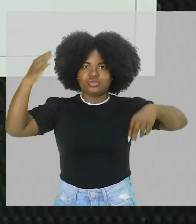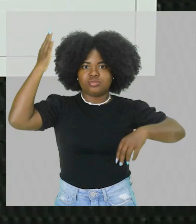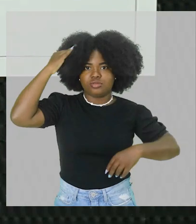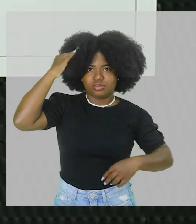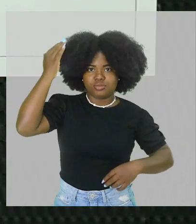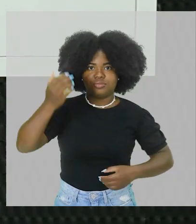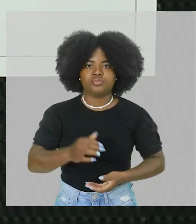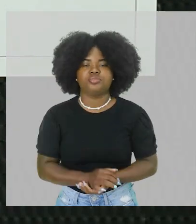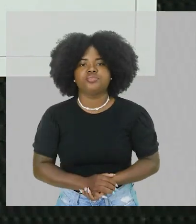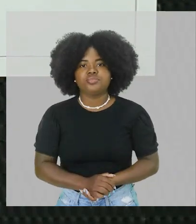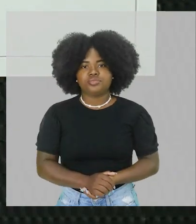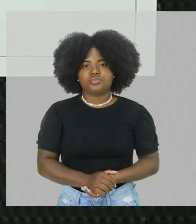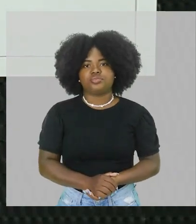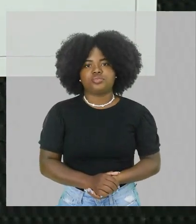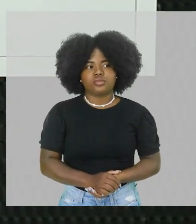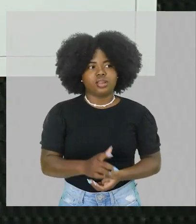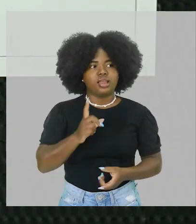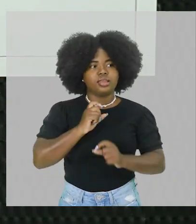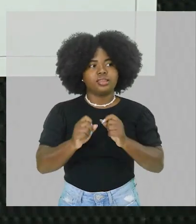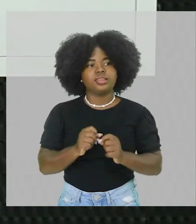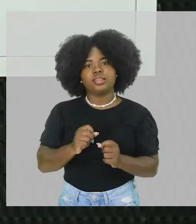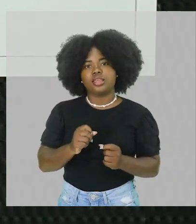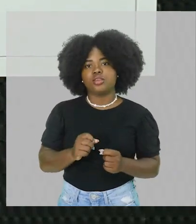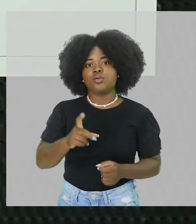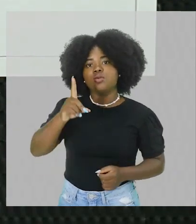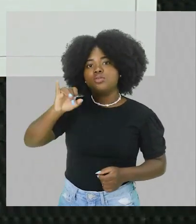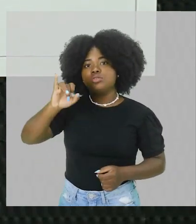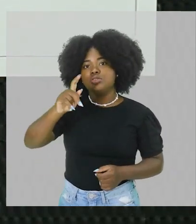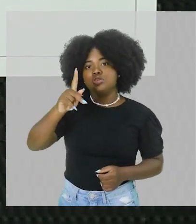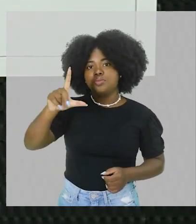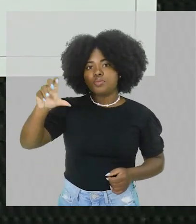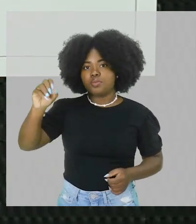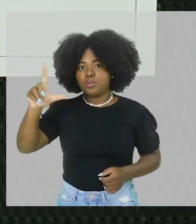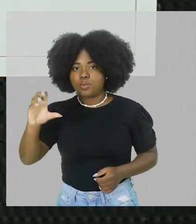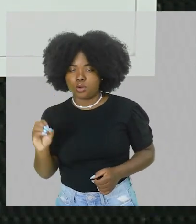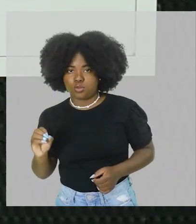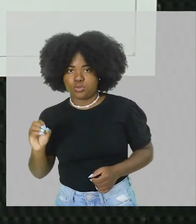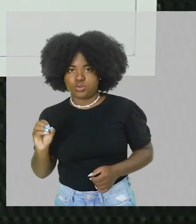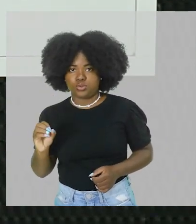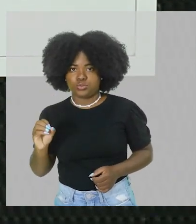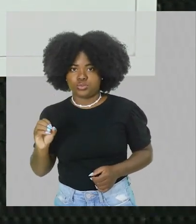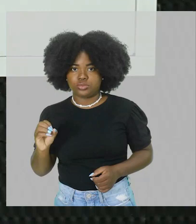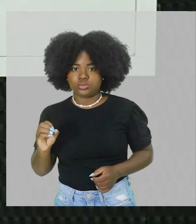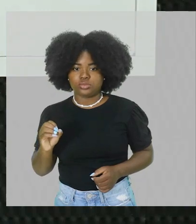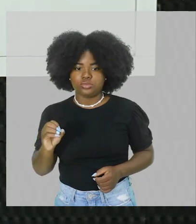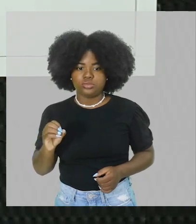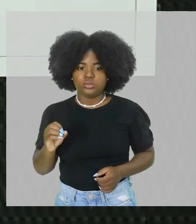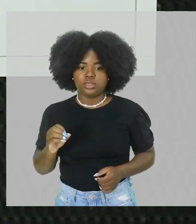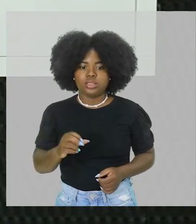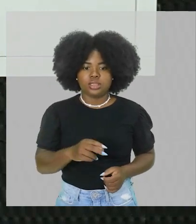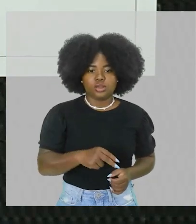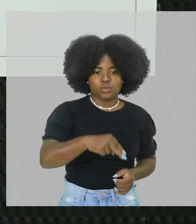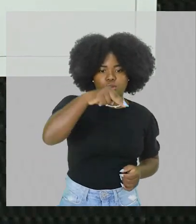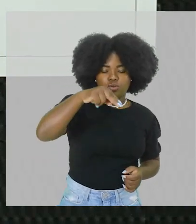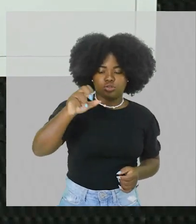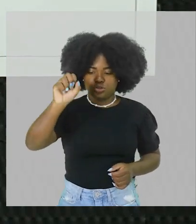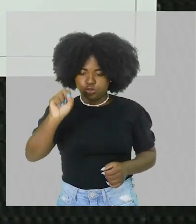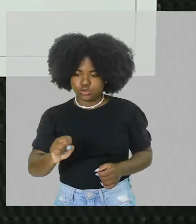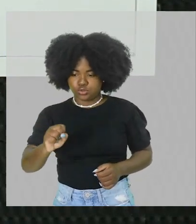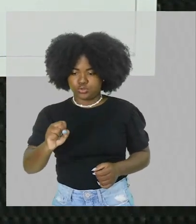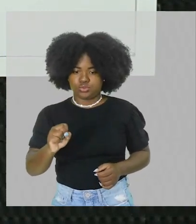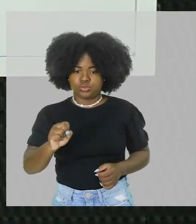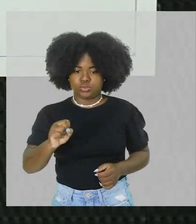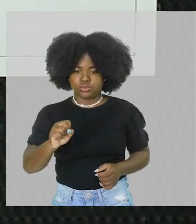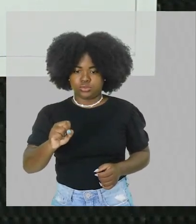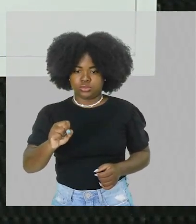dipolo, certo? É o par, polo norte, polo sul. Por menor que seja o ímã, né? Se um ímã se reduzir a um ponto, esse ponto vai